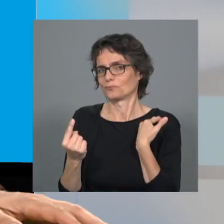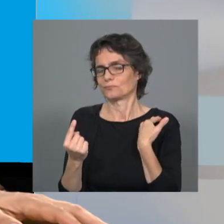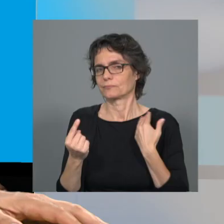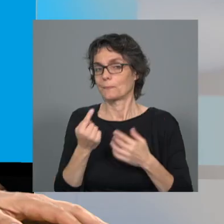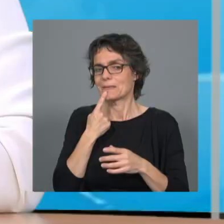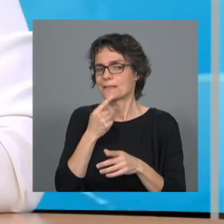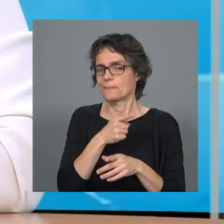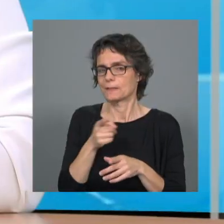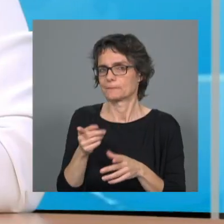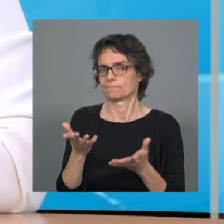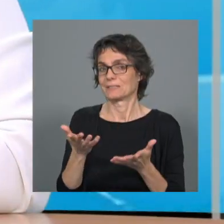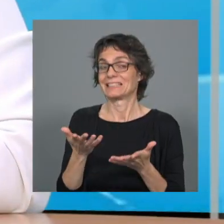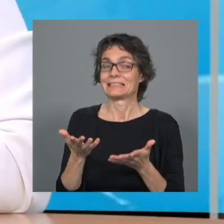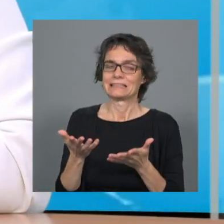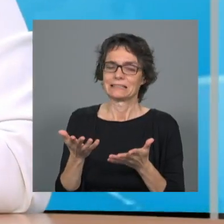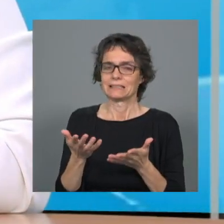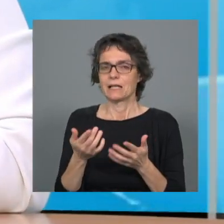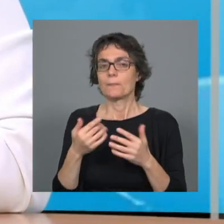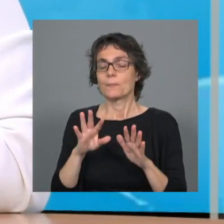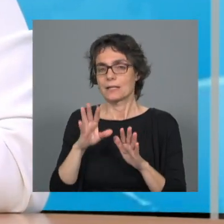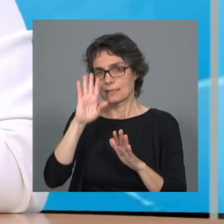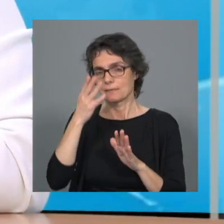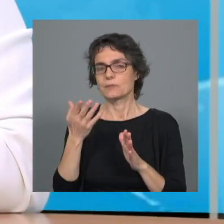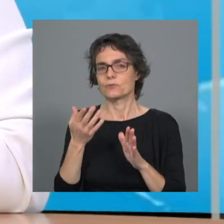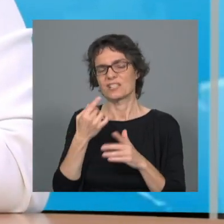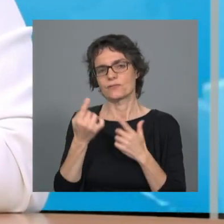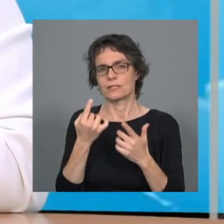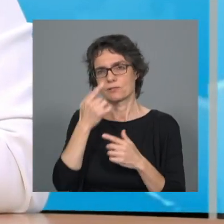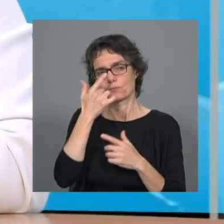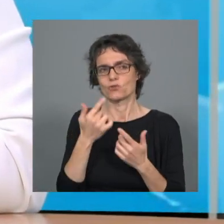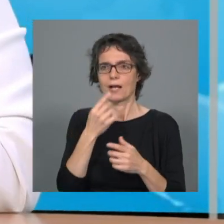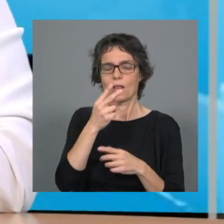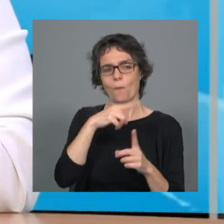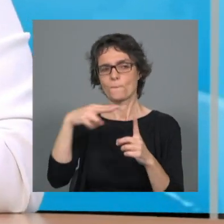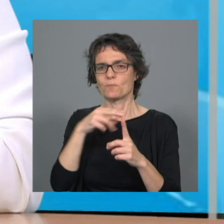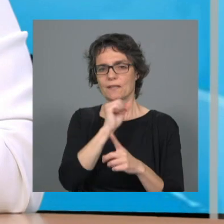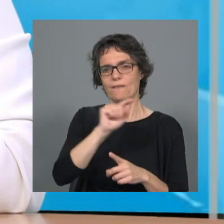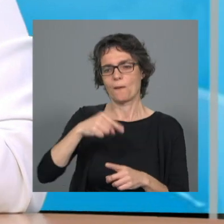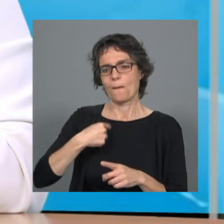o bom senso não é um bem distribuído de forma equitativa.